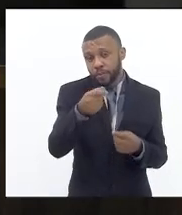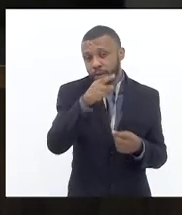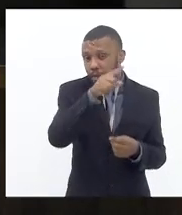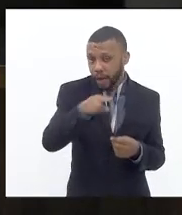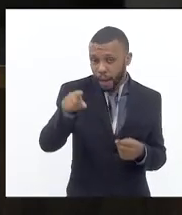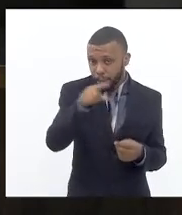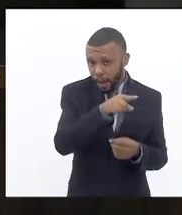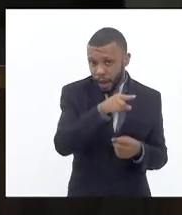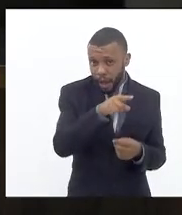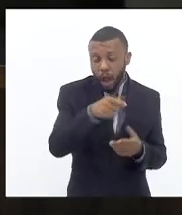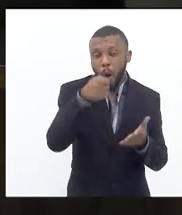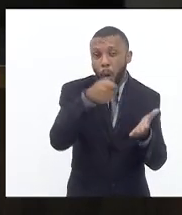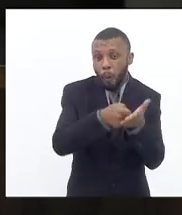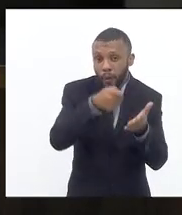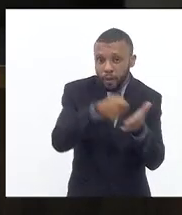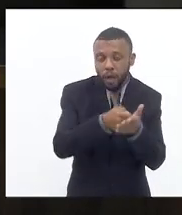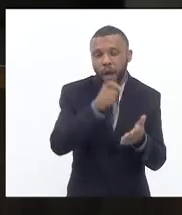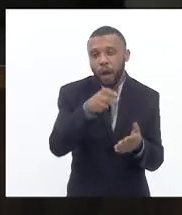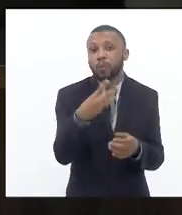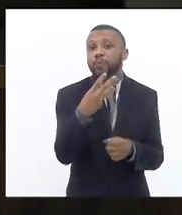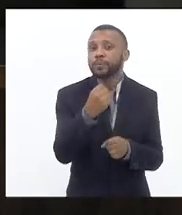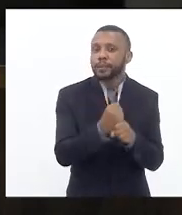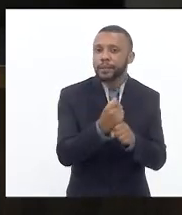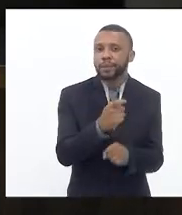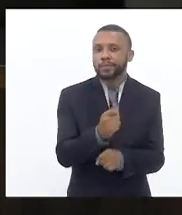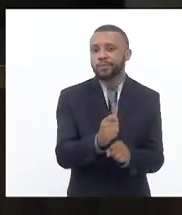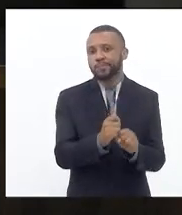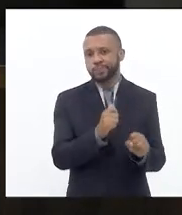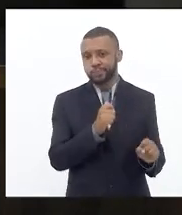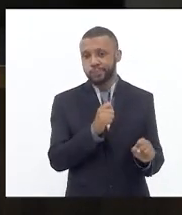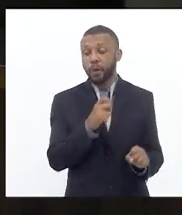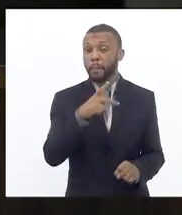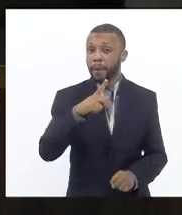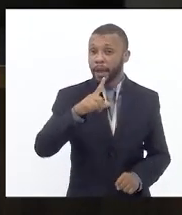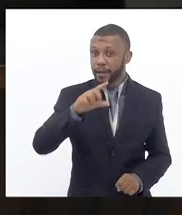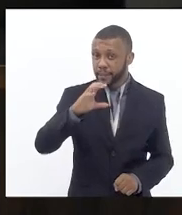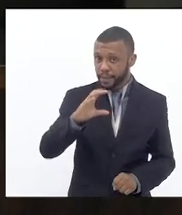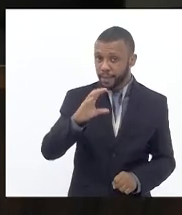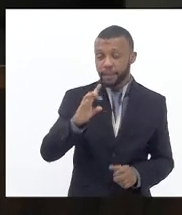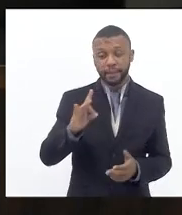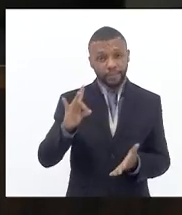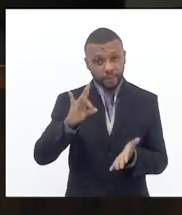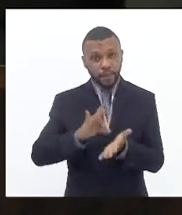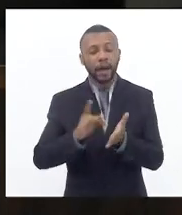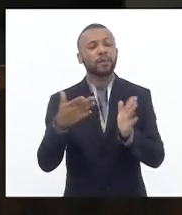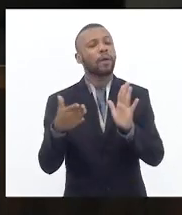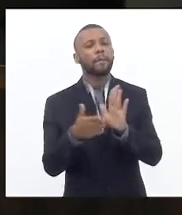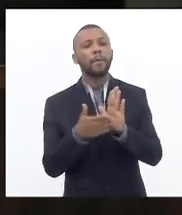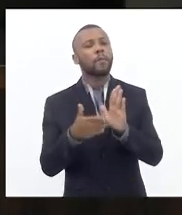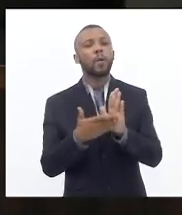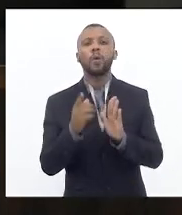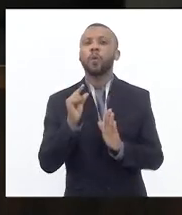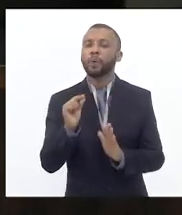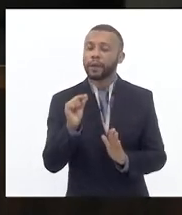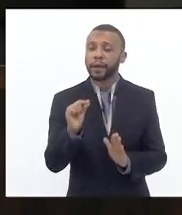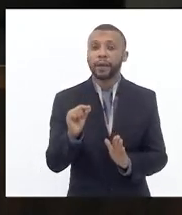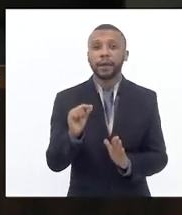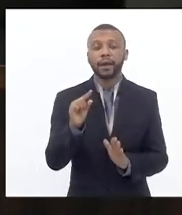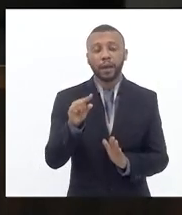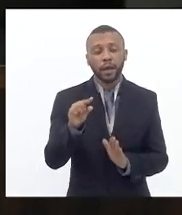é o creme Obrigatoriamente o treino o PLC Na verdade ele propõe ele